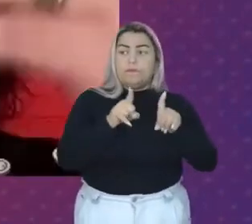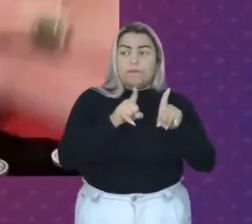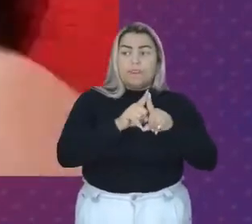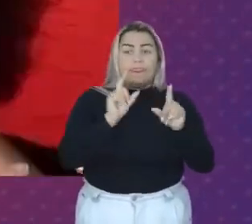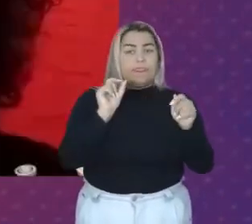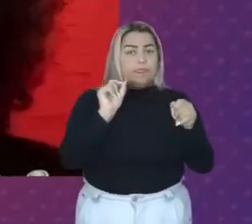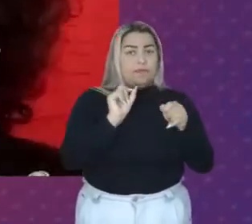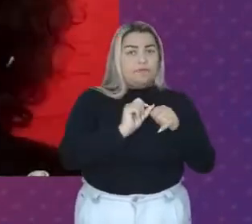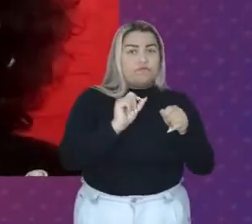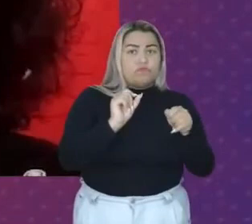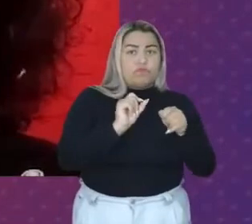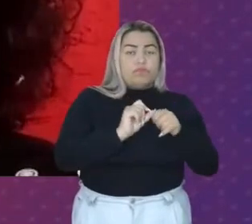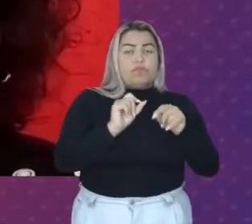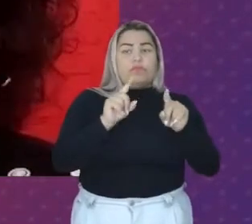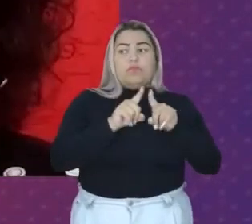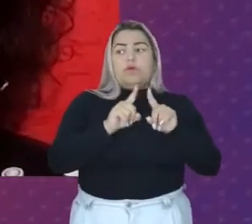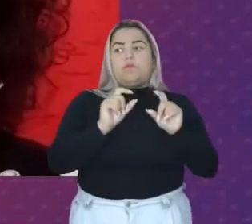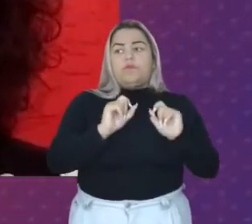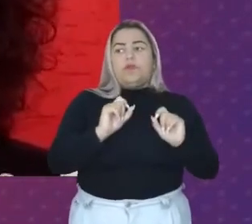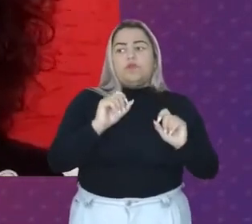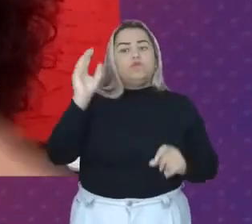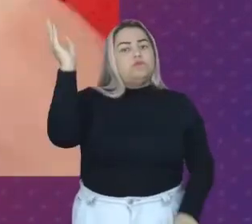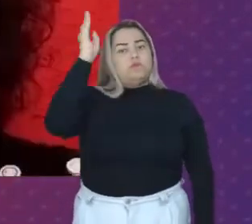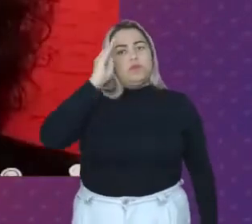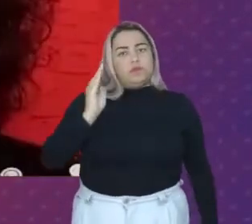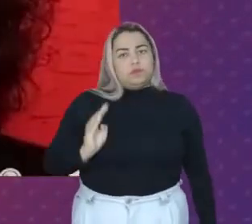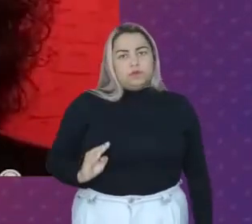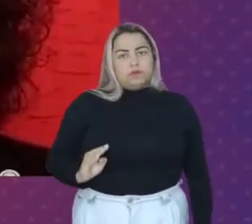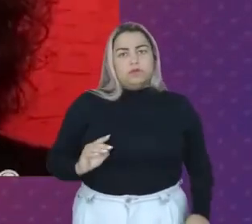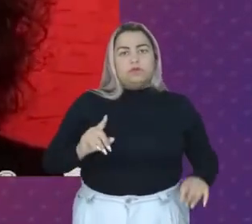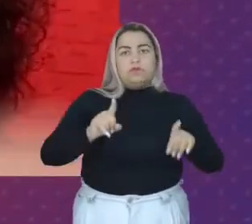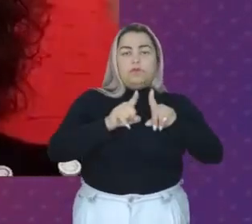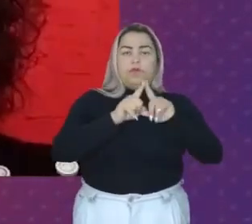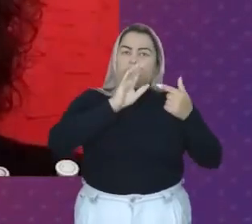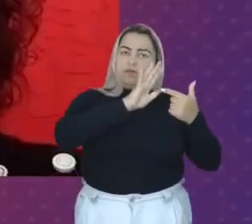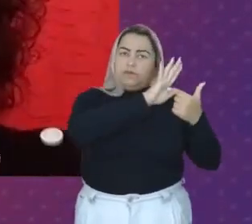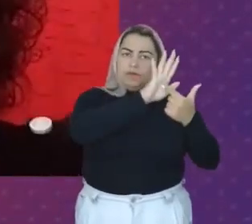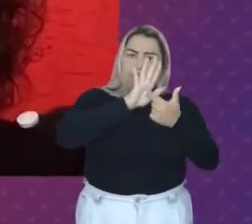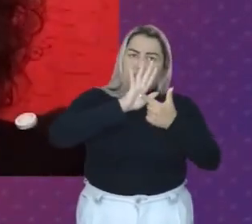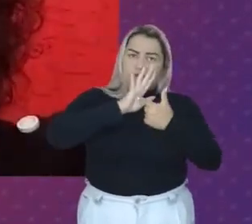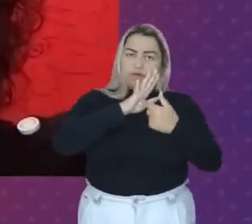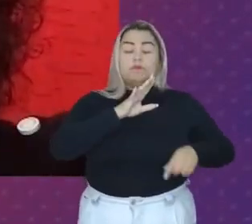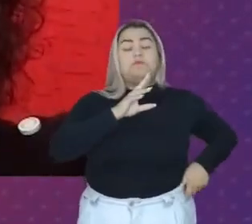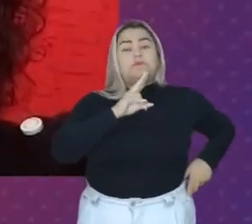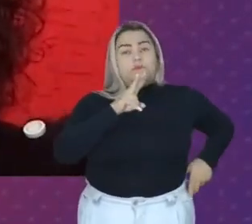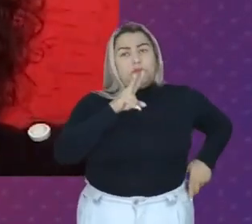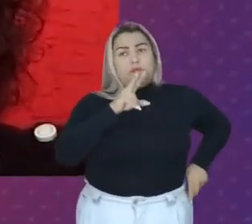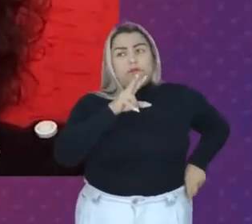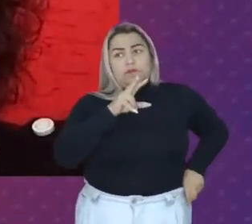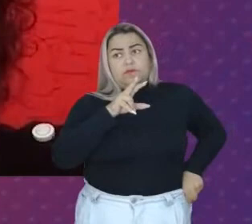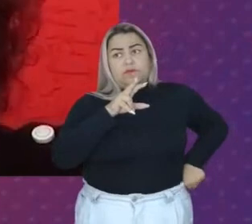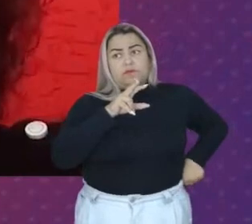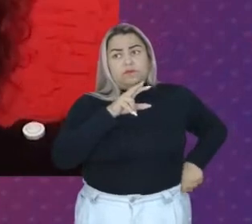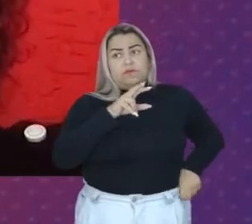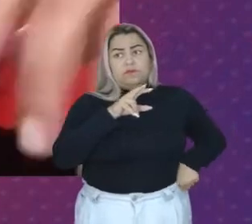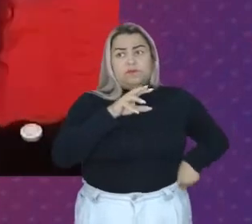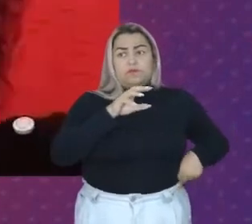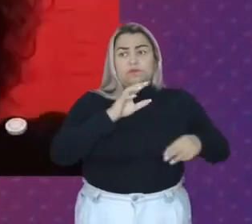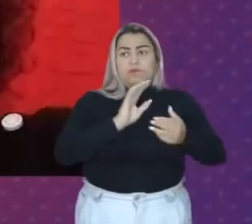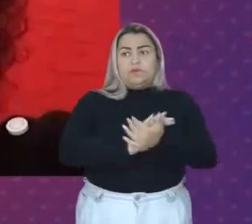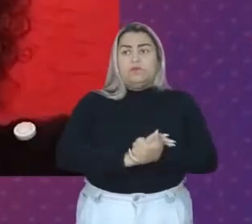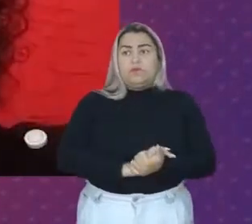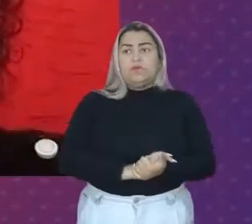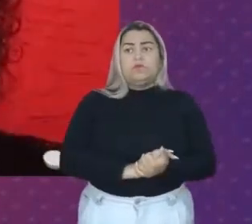convenção, que é o caso do governo brasileiro, ele apresenta, vai ter que depositar lá em Genebra, é